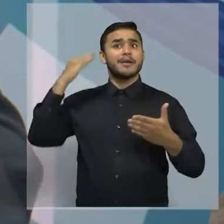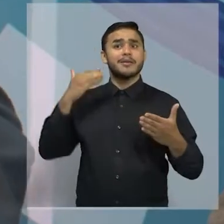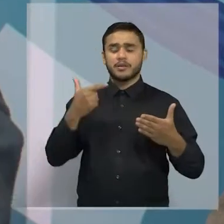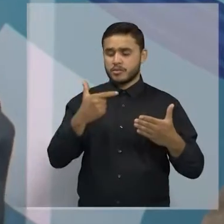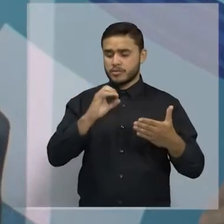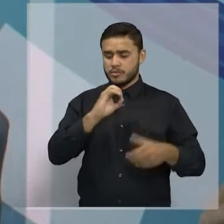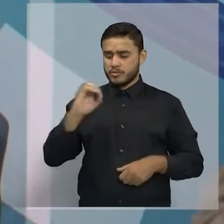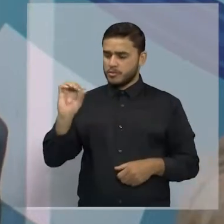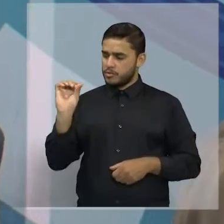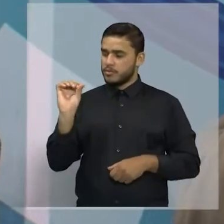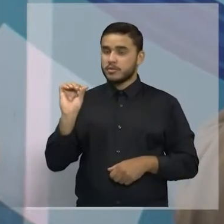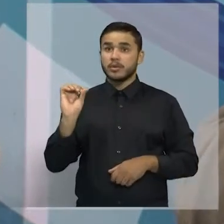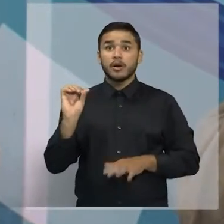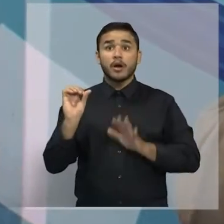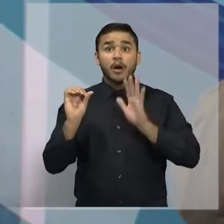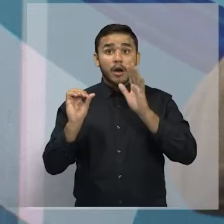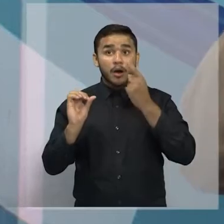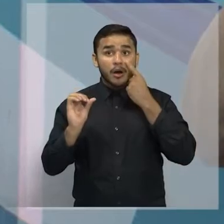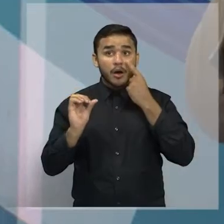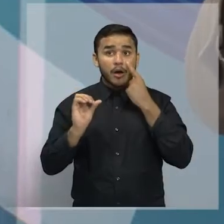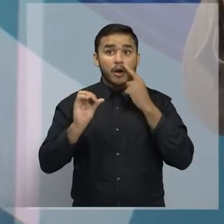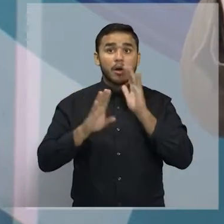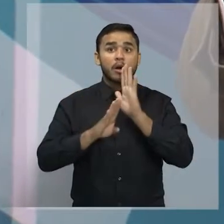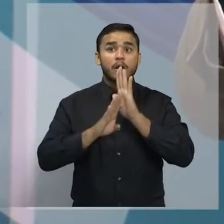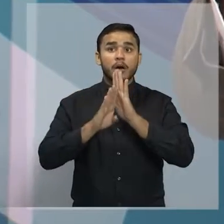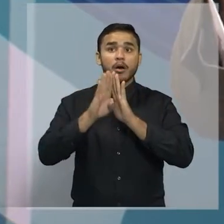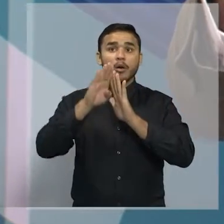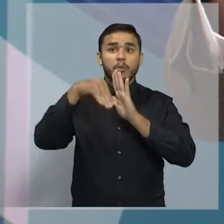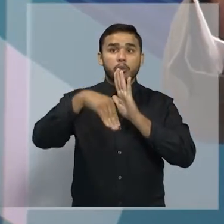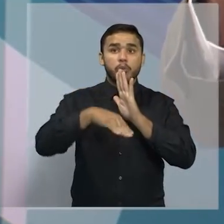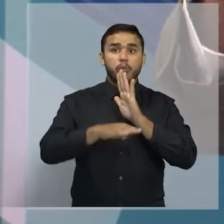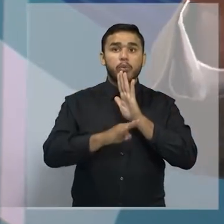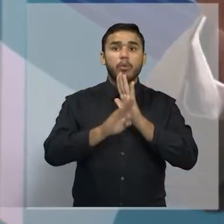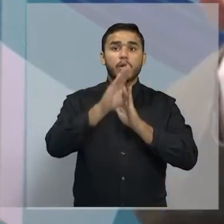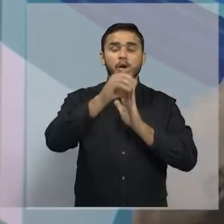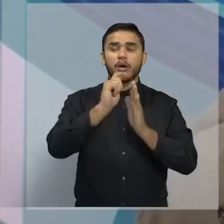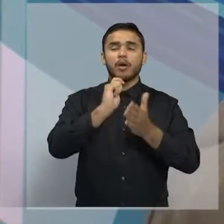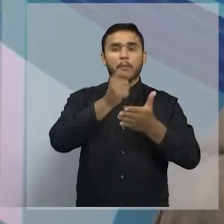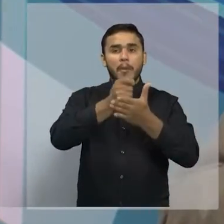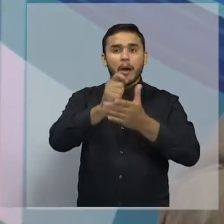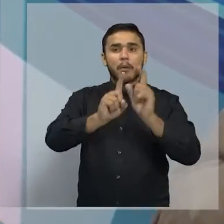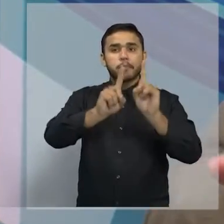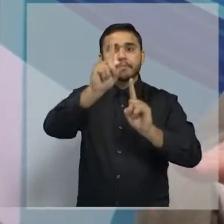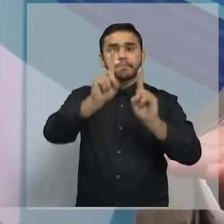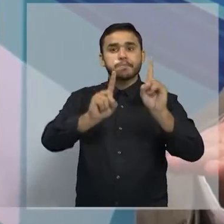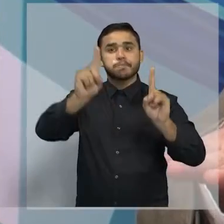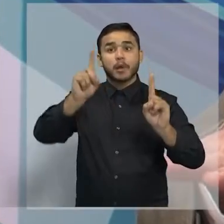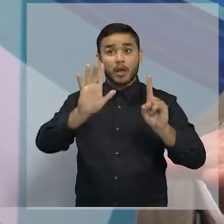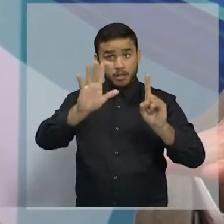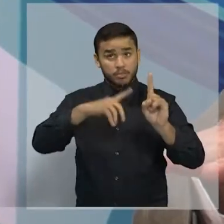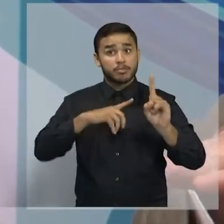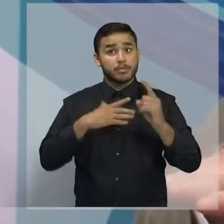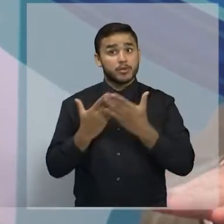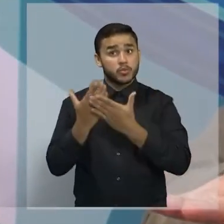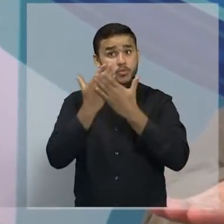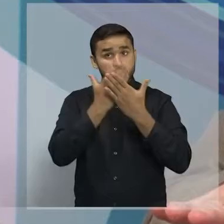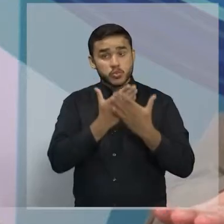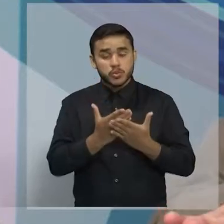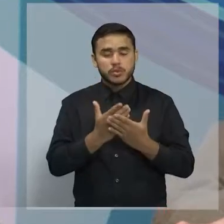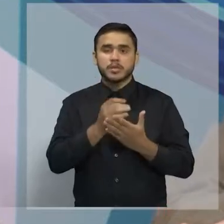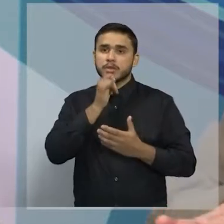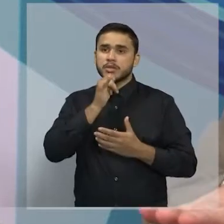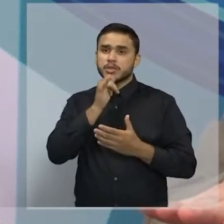assim. Se você olhar as curvas de benefícios pagos e contribuições, a curva